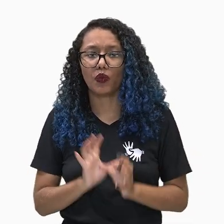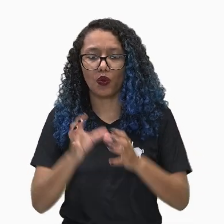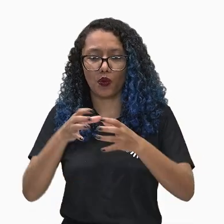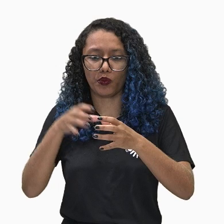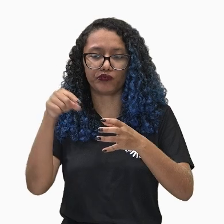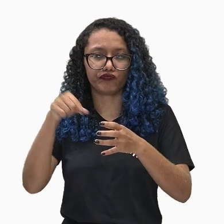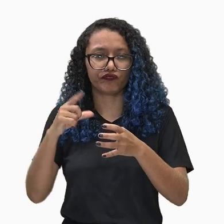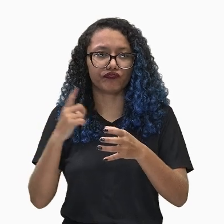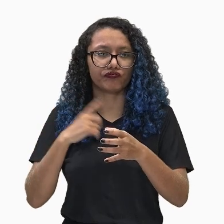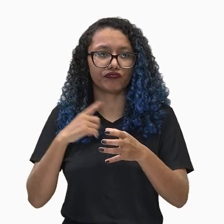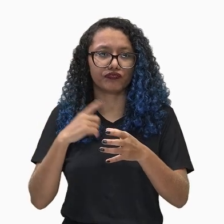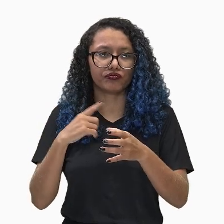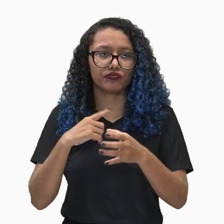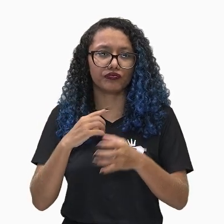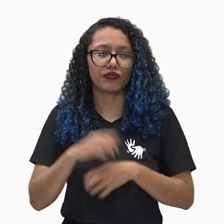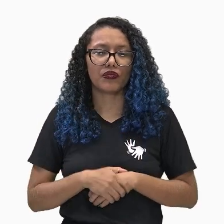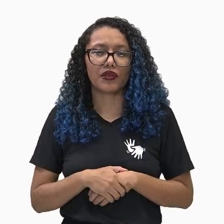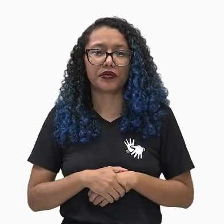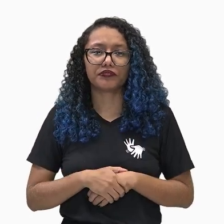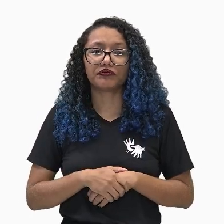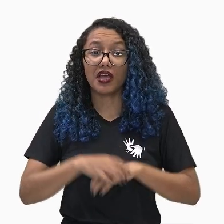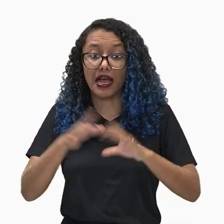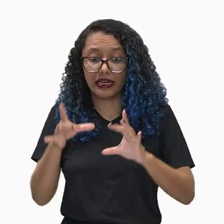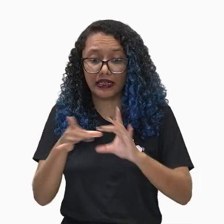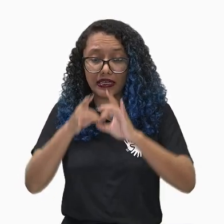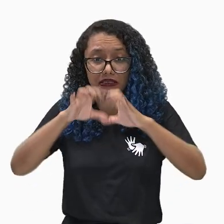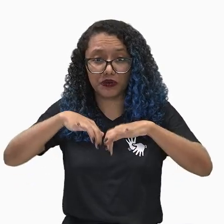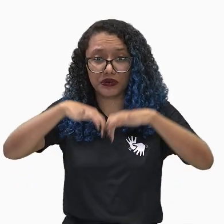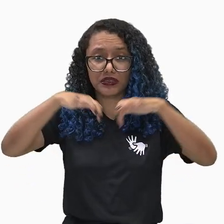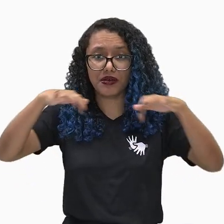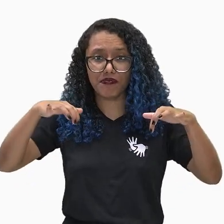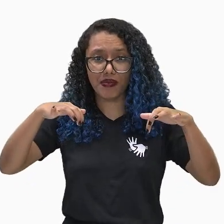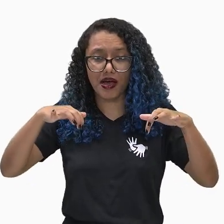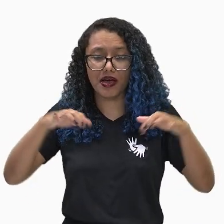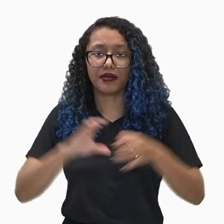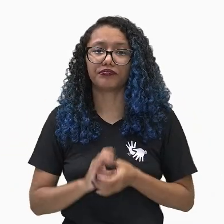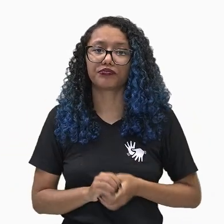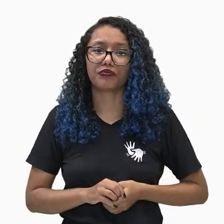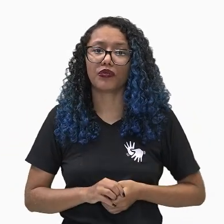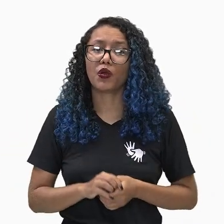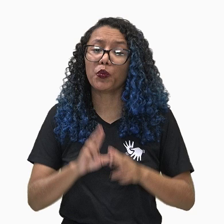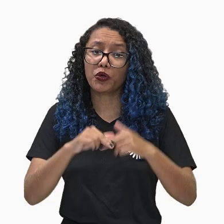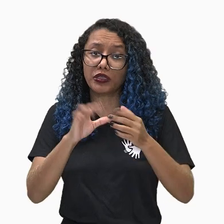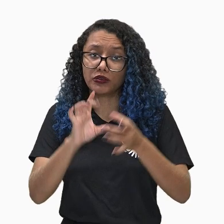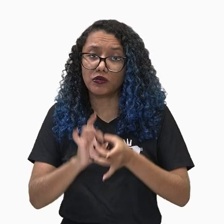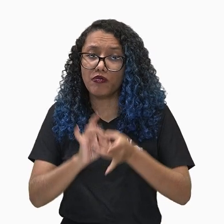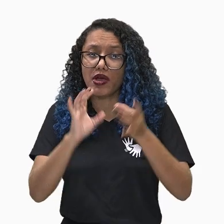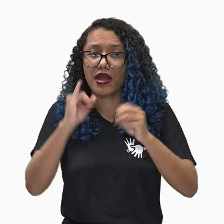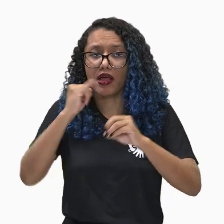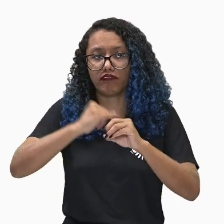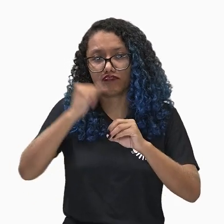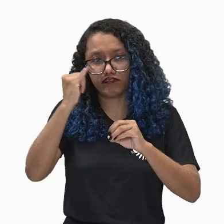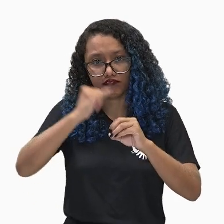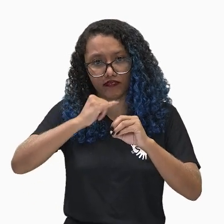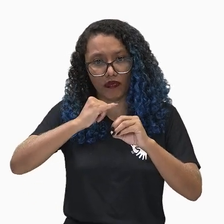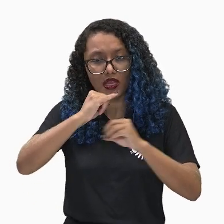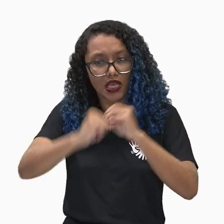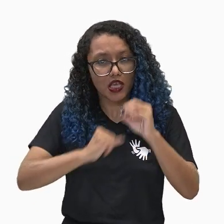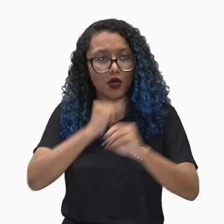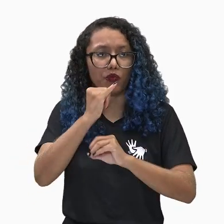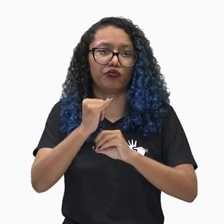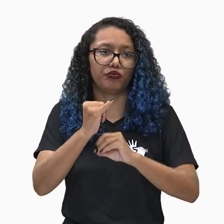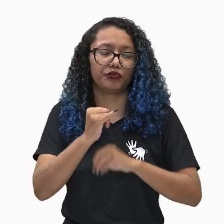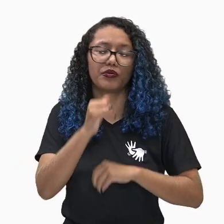suas ligações iônicas rompidas e liberam íons de solução. Observe aí o